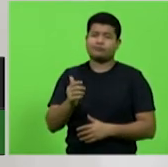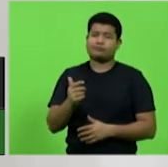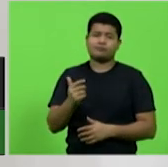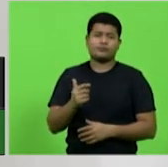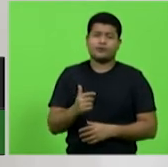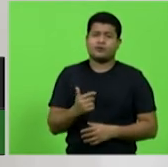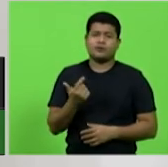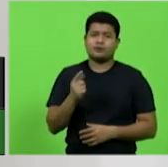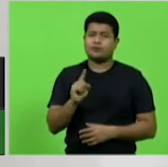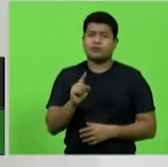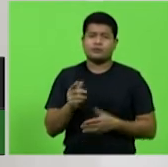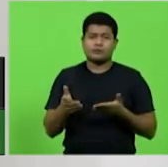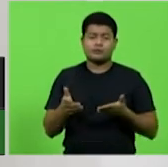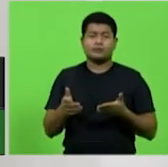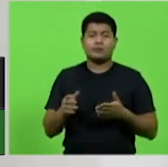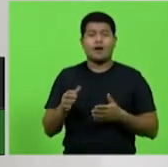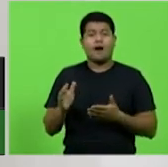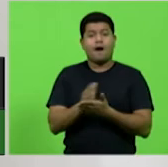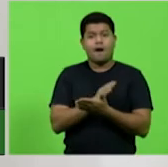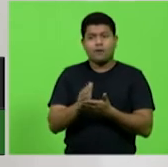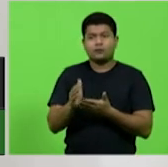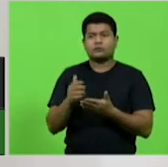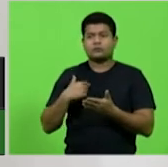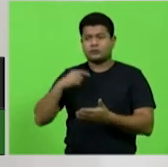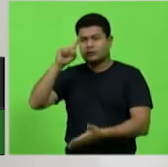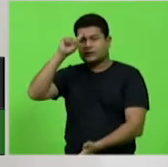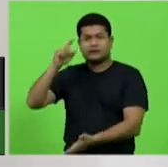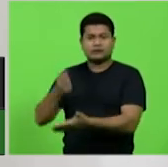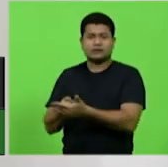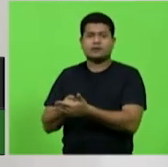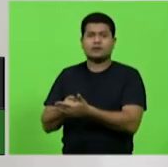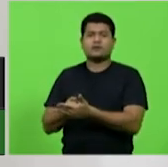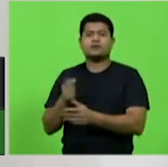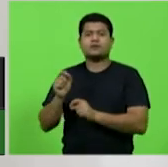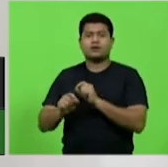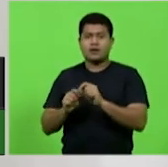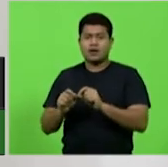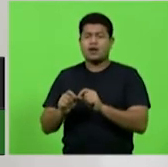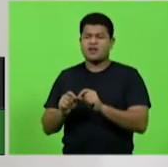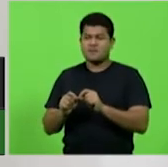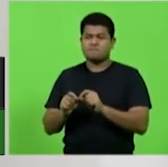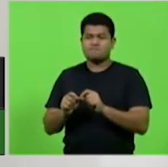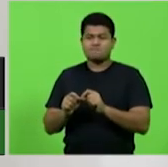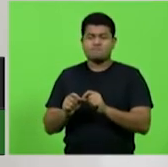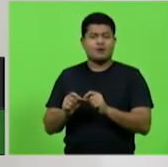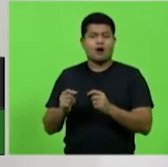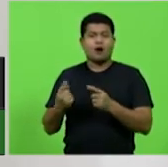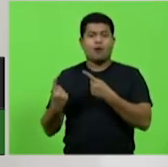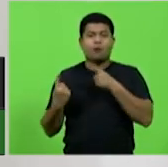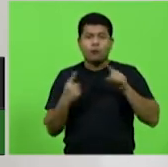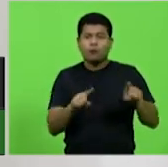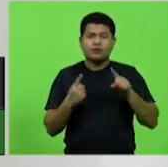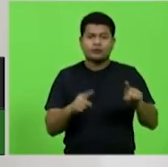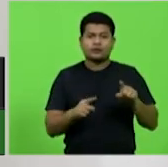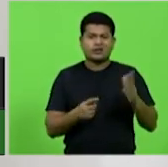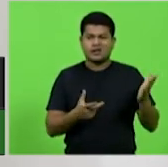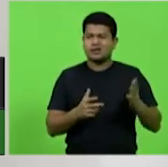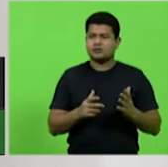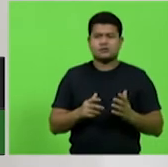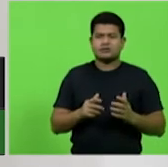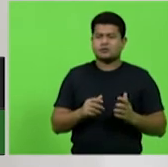malevolência, vez por outra, os que decidem, deputado Alba, se opor a elas. Esse é o estágio em